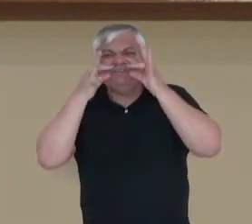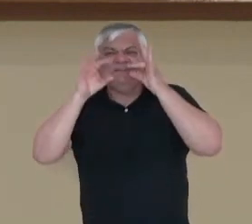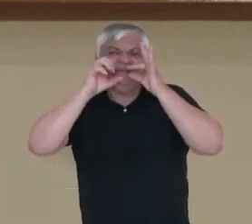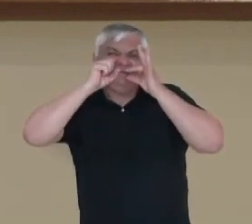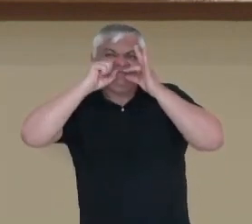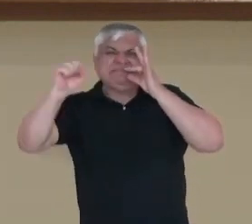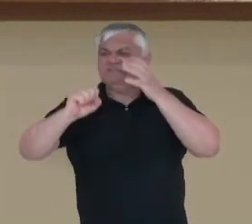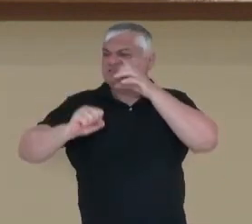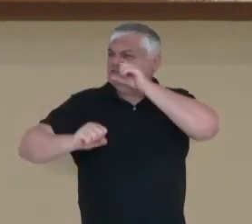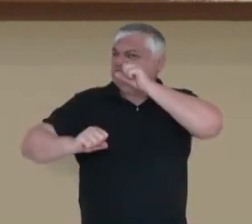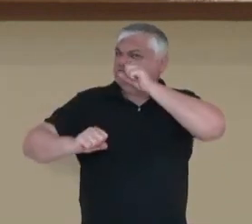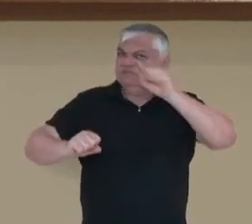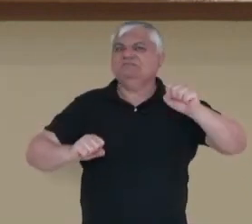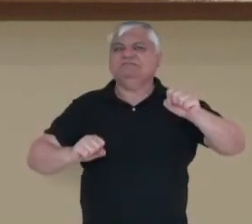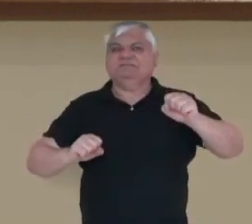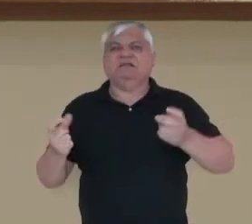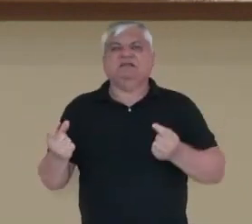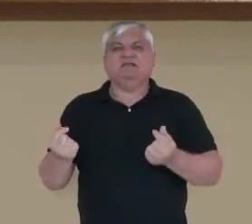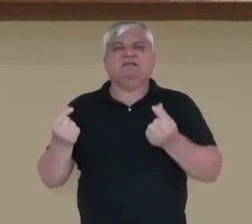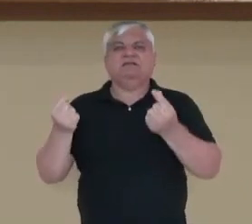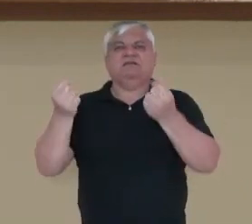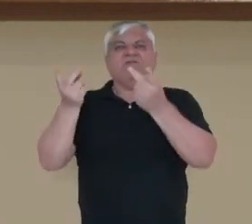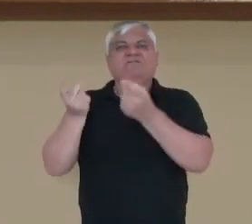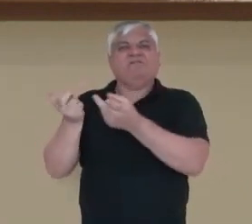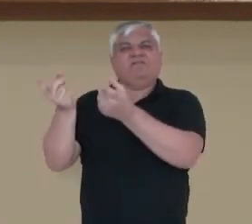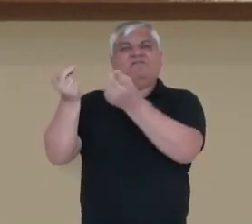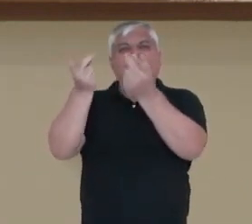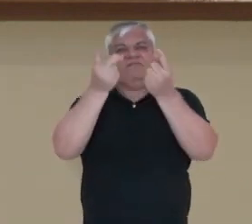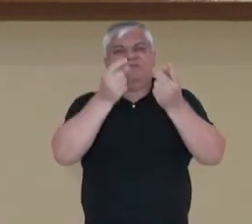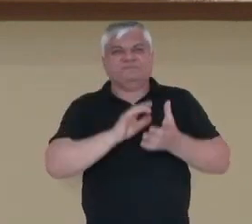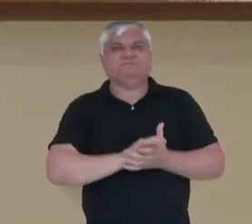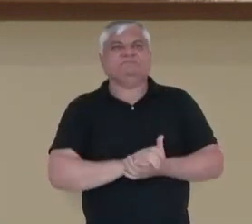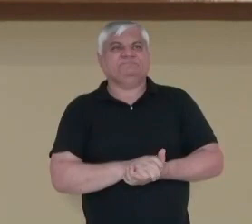a mais de se conseguir riquezas daquele território.